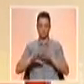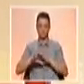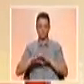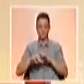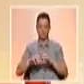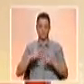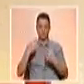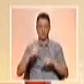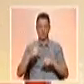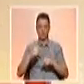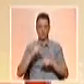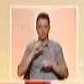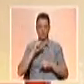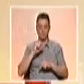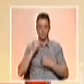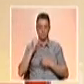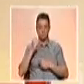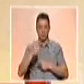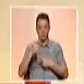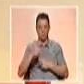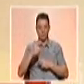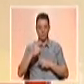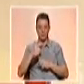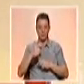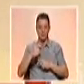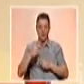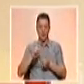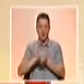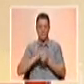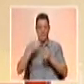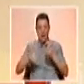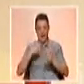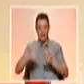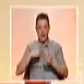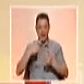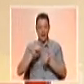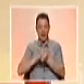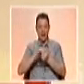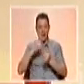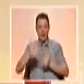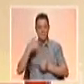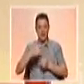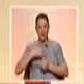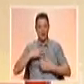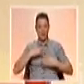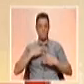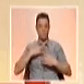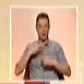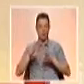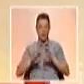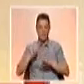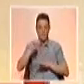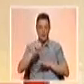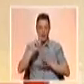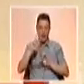muito pouco, utilizavam muito poucas vezes a máquina de lavar e então ficavam com uma pegada muito mais pequena.